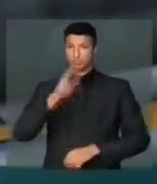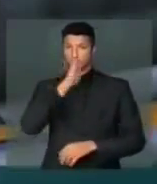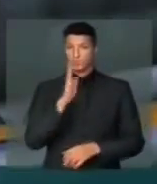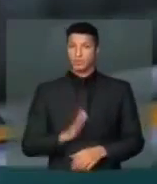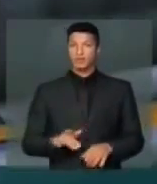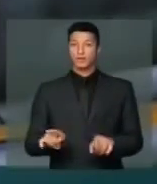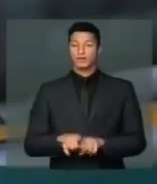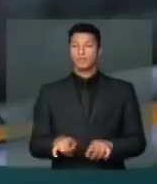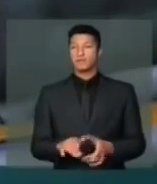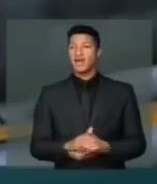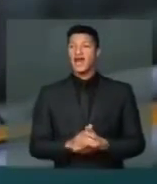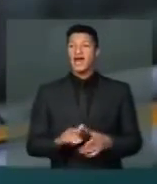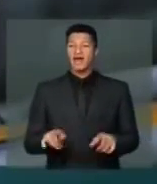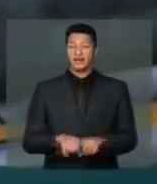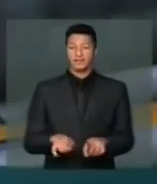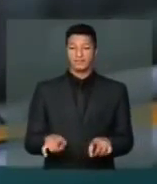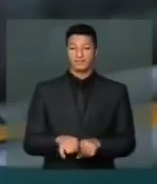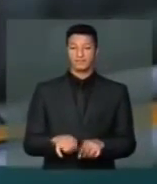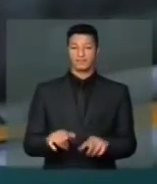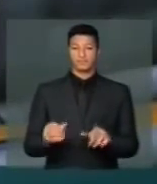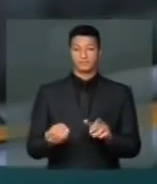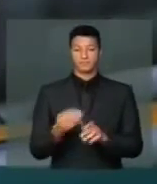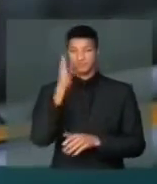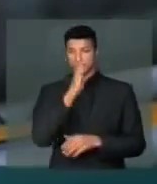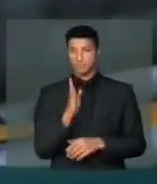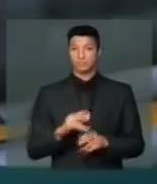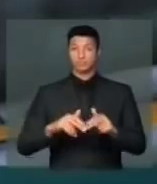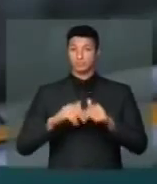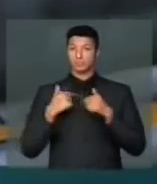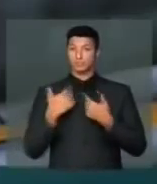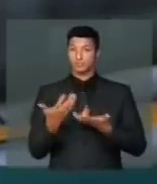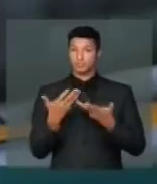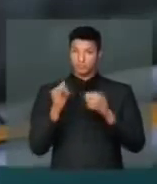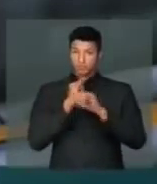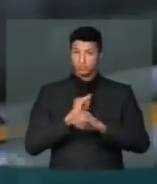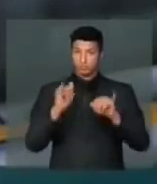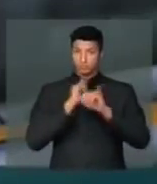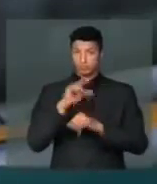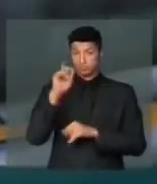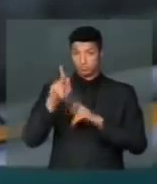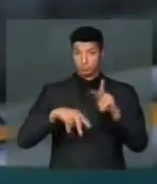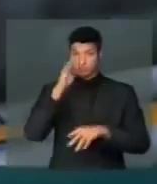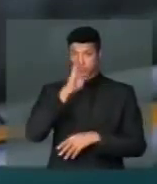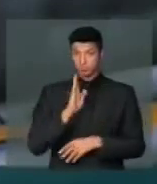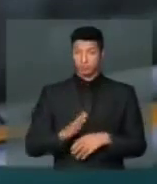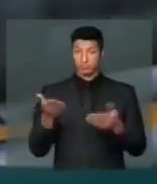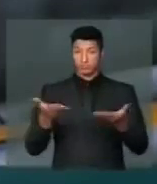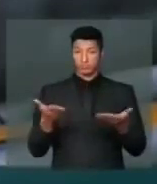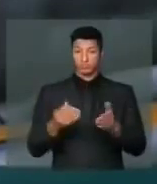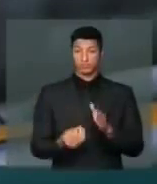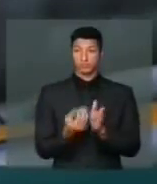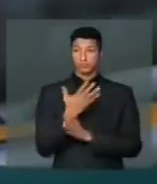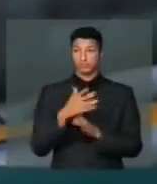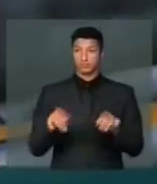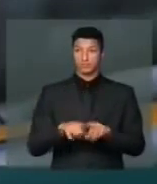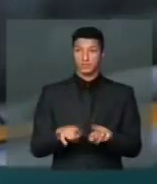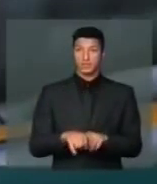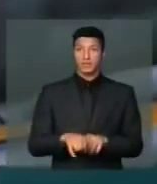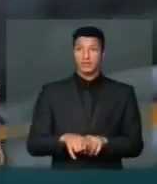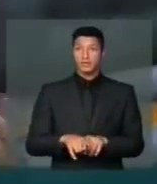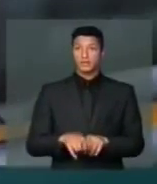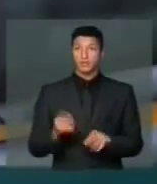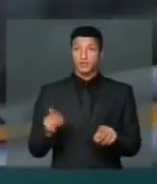como os entendimentos entre a rússia eo brasil por isso que eu quero dizer que o brasil hoje cria uma perspectiva